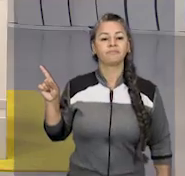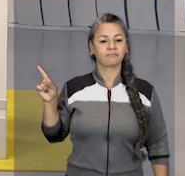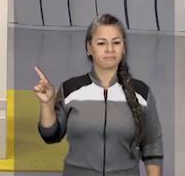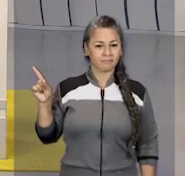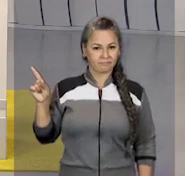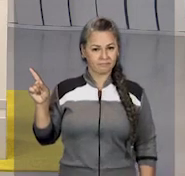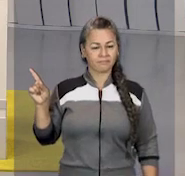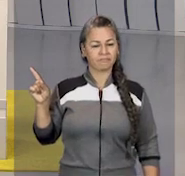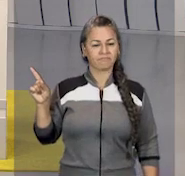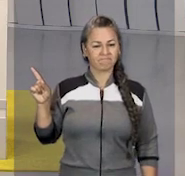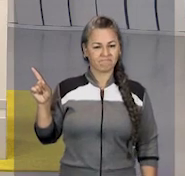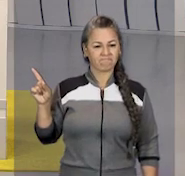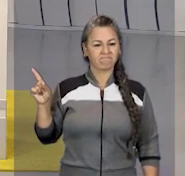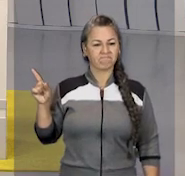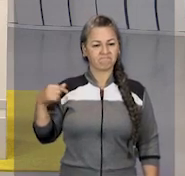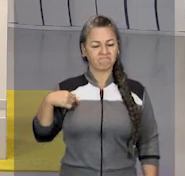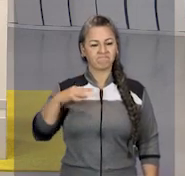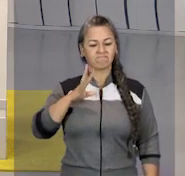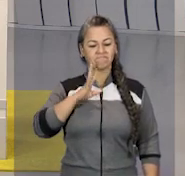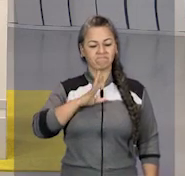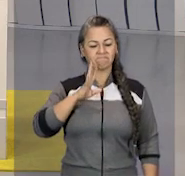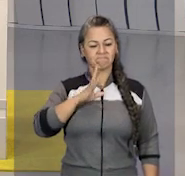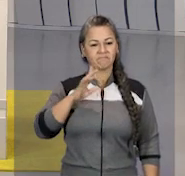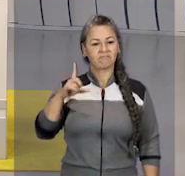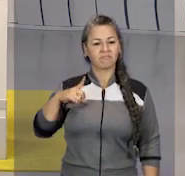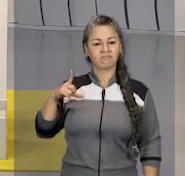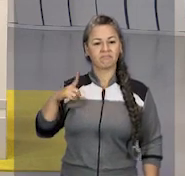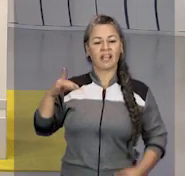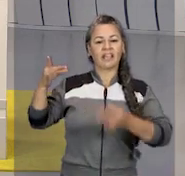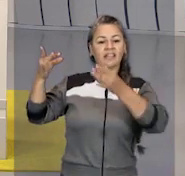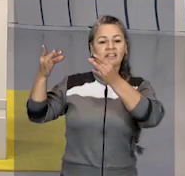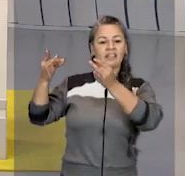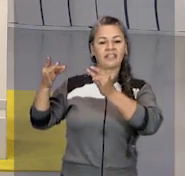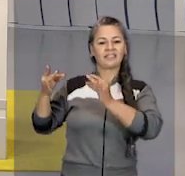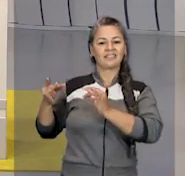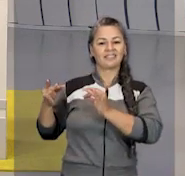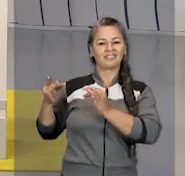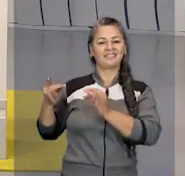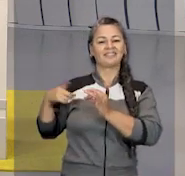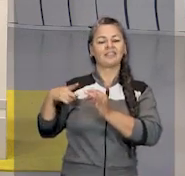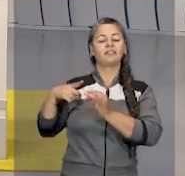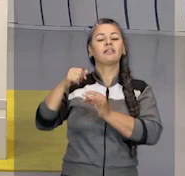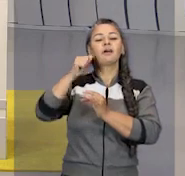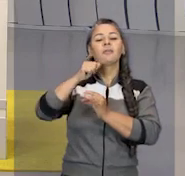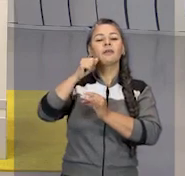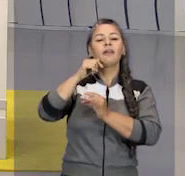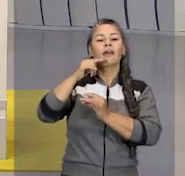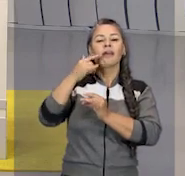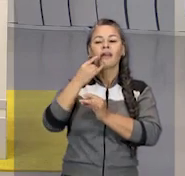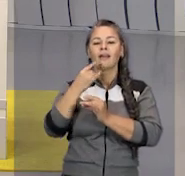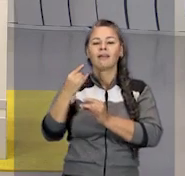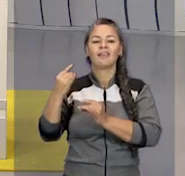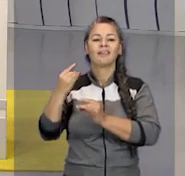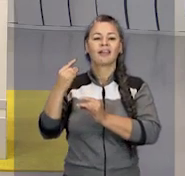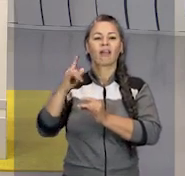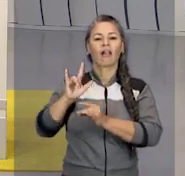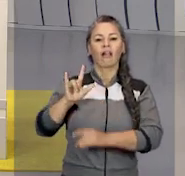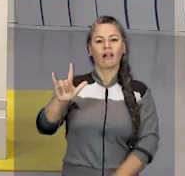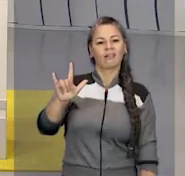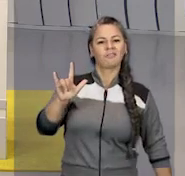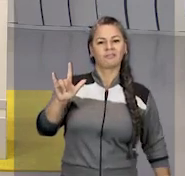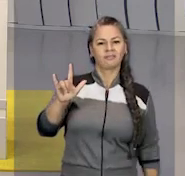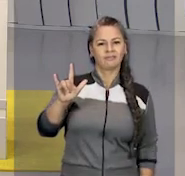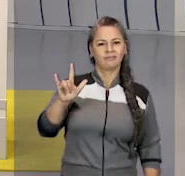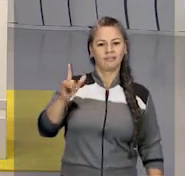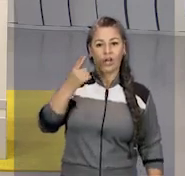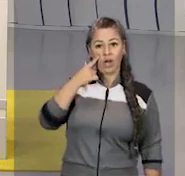alguns momentos, tá, a descrição da mulher amada, ou seja, né, ali na canção